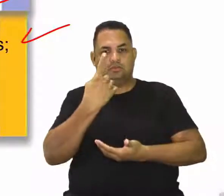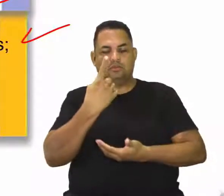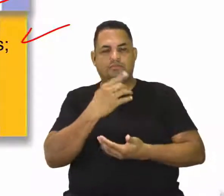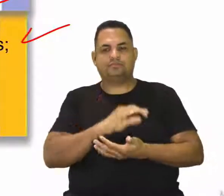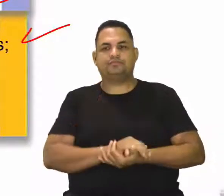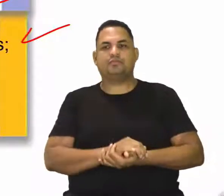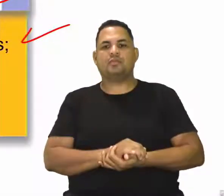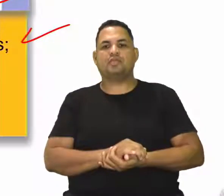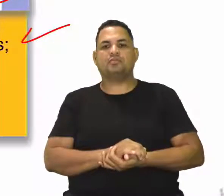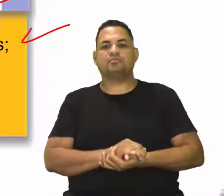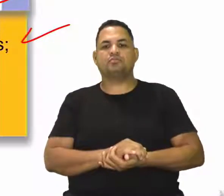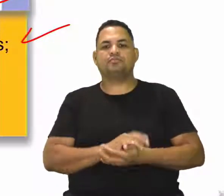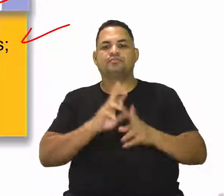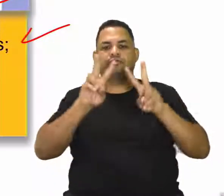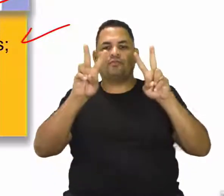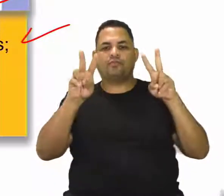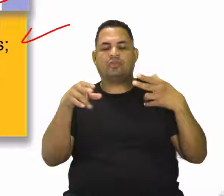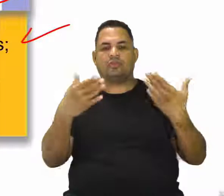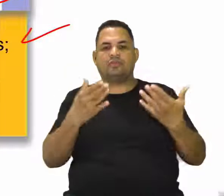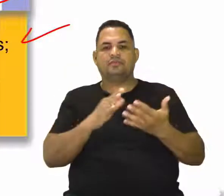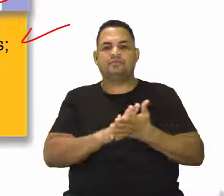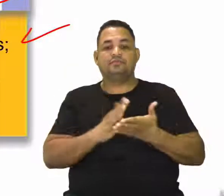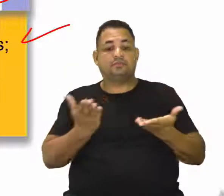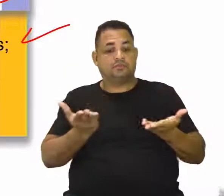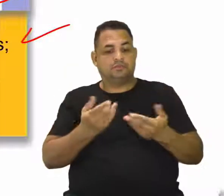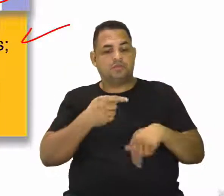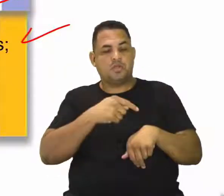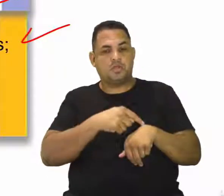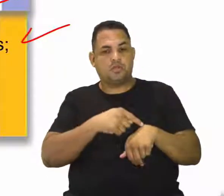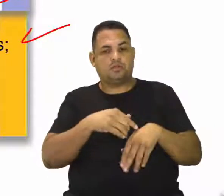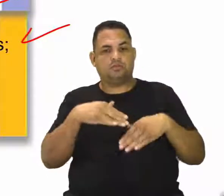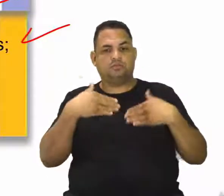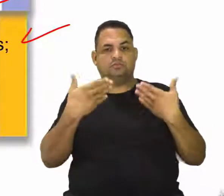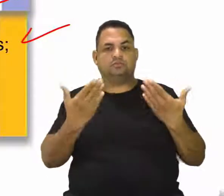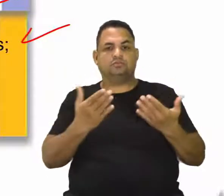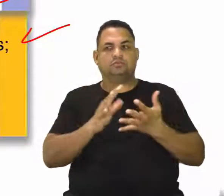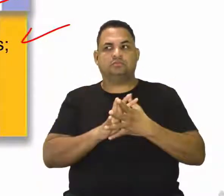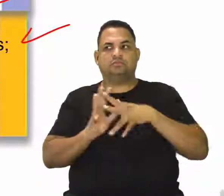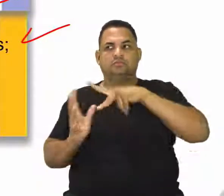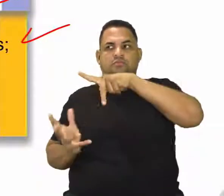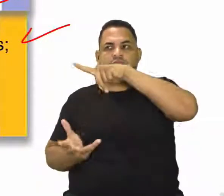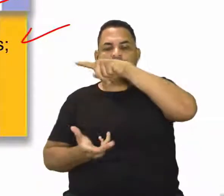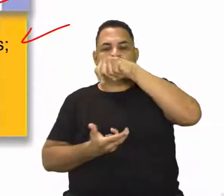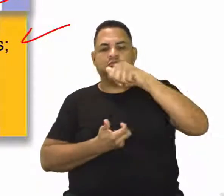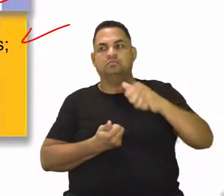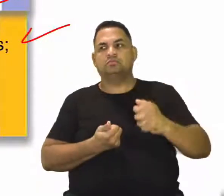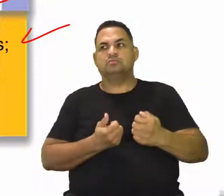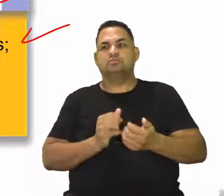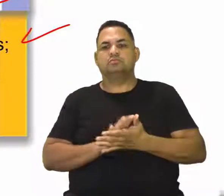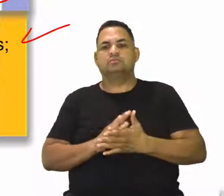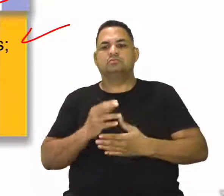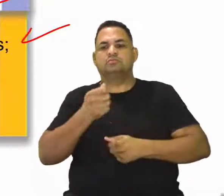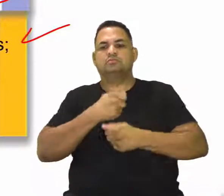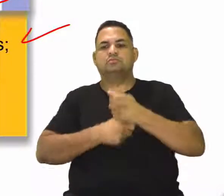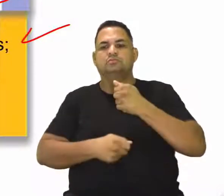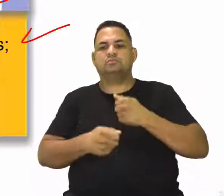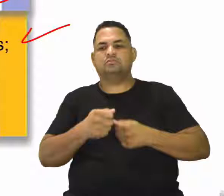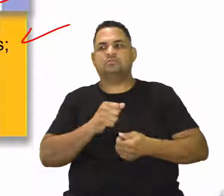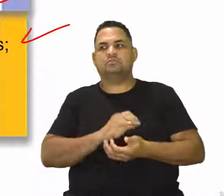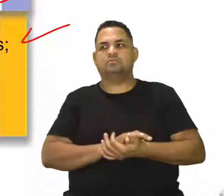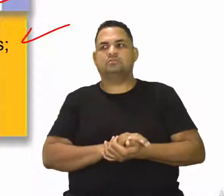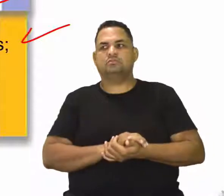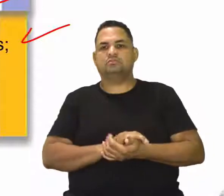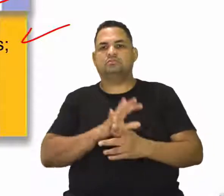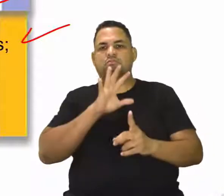atenção que é um tema bem atualizado quando se fala em globalização. Ainda mais daquela questão